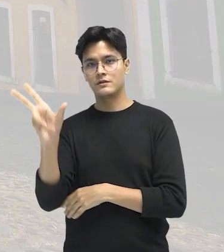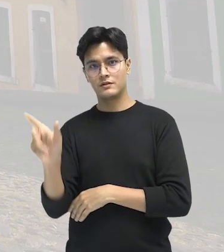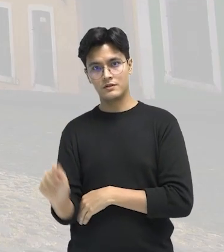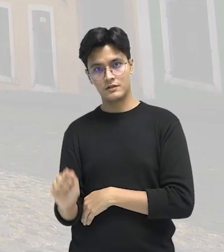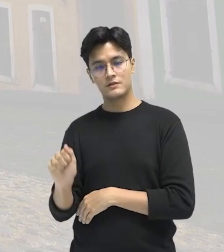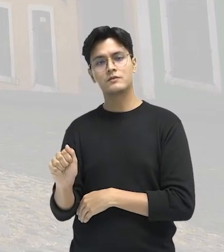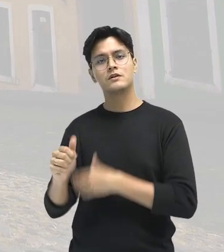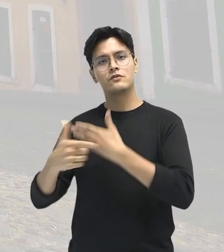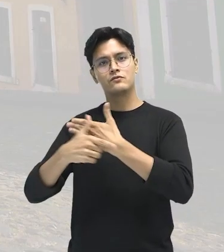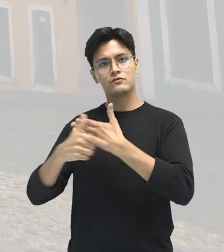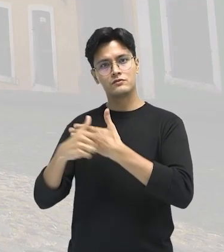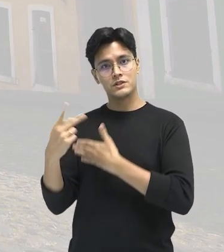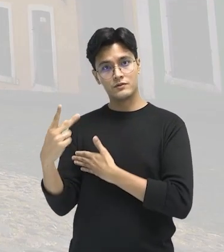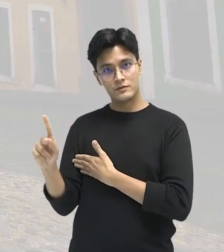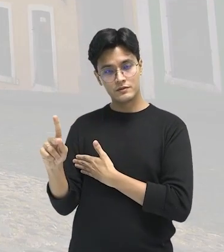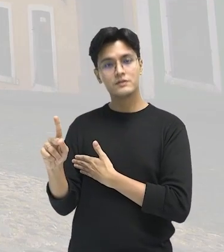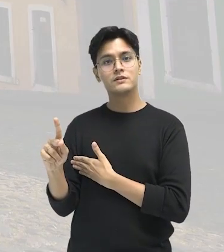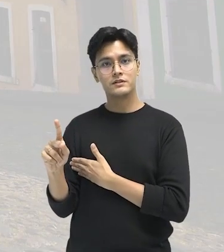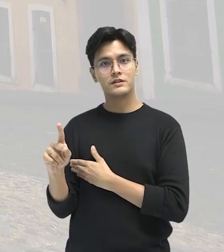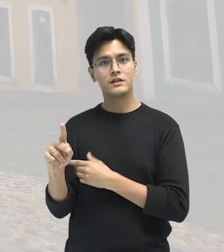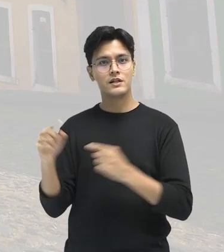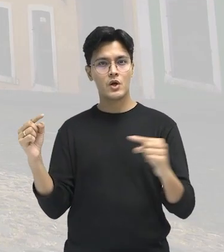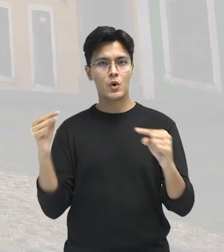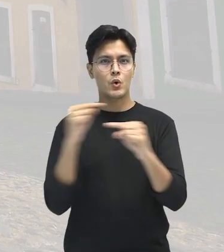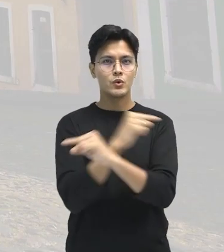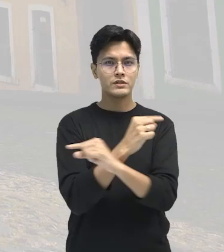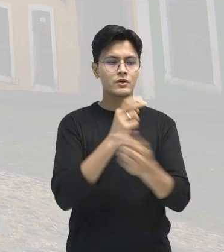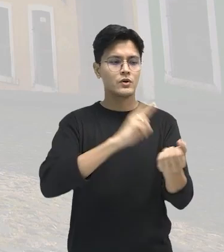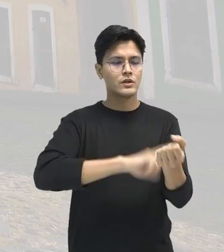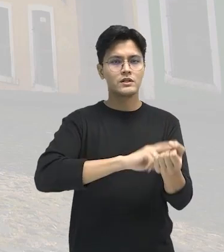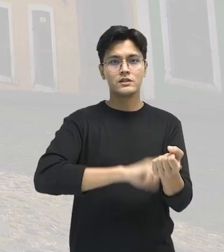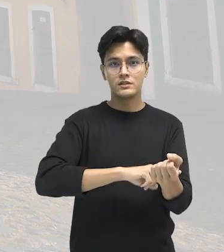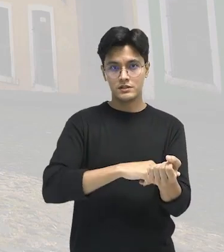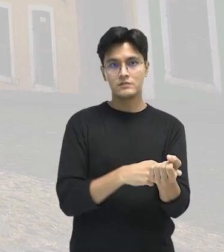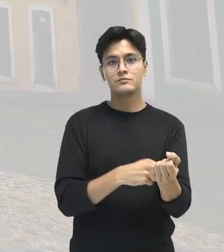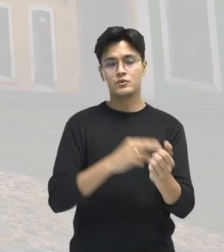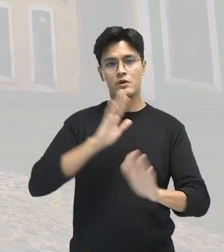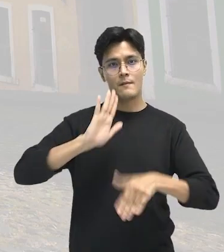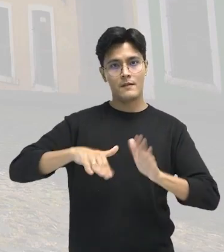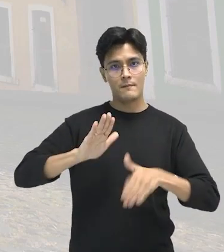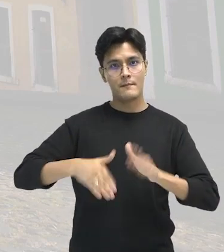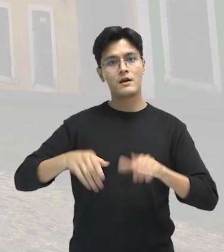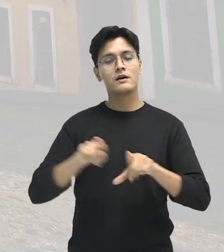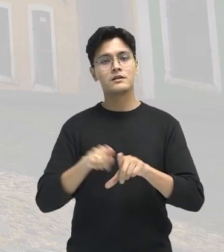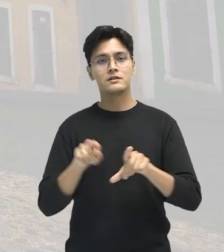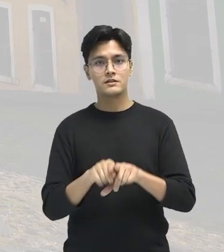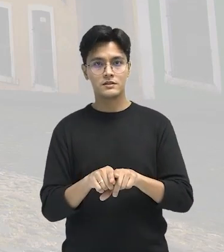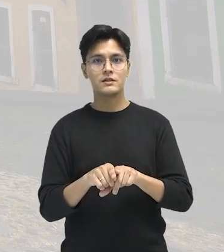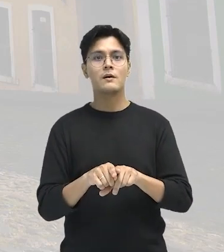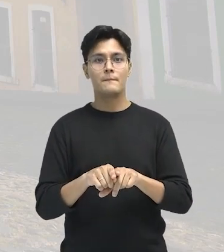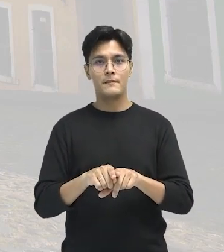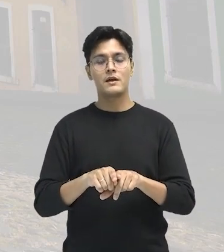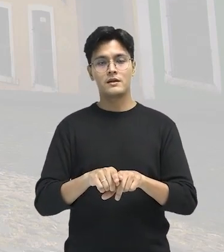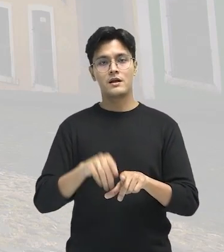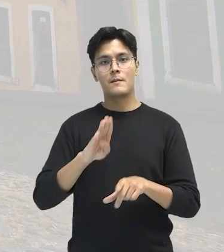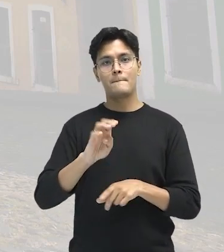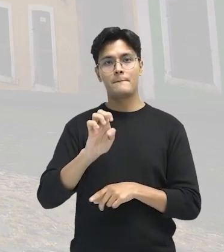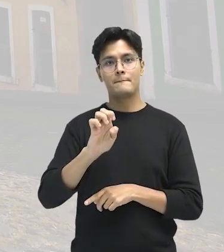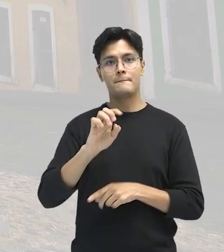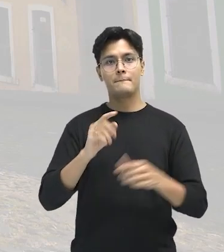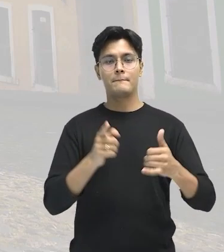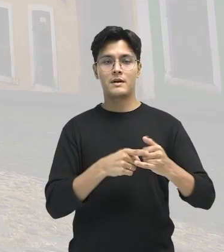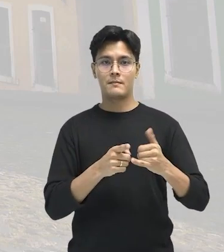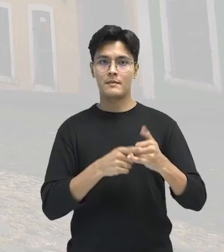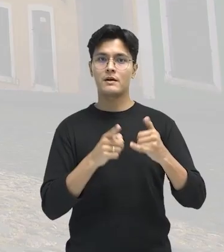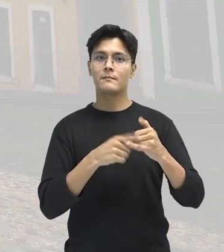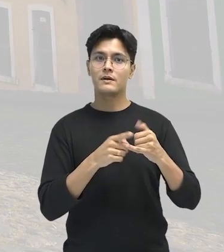função é ser um contraponto rítmico ao berimbau e ao atabaque, ou seja, se o berimbau toca nesse minuto, o